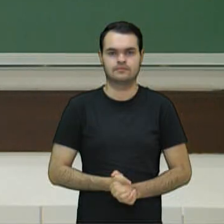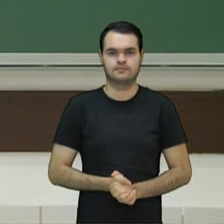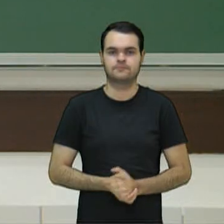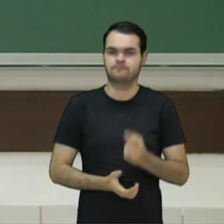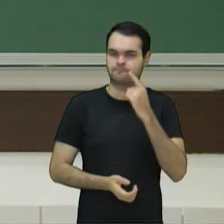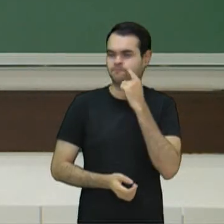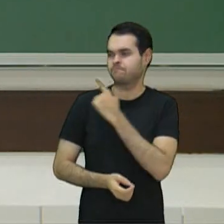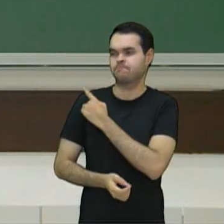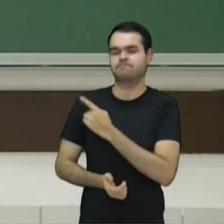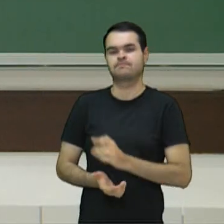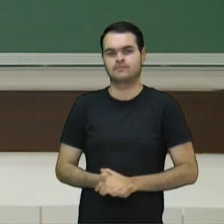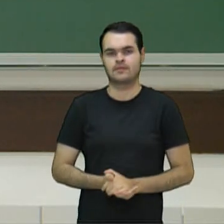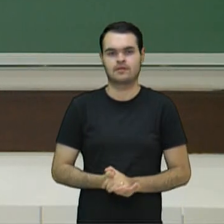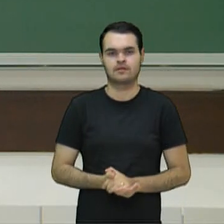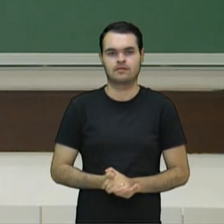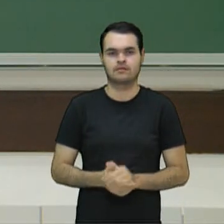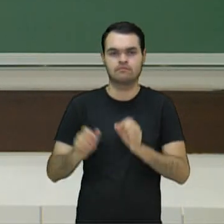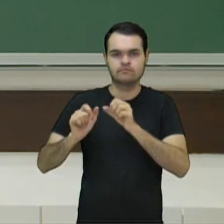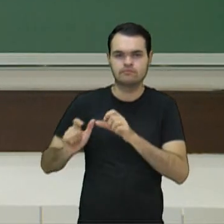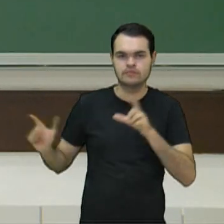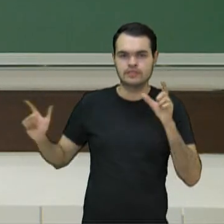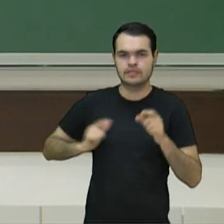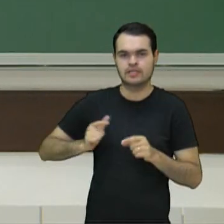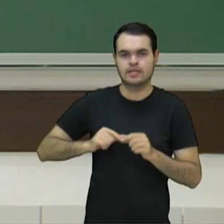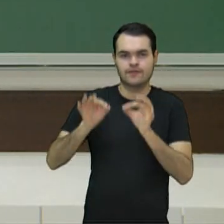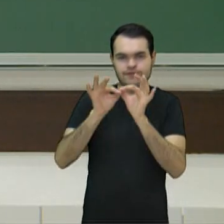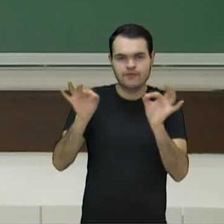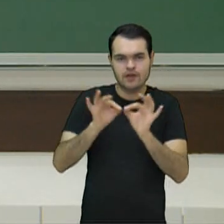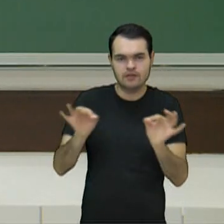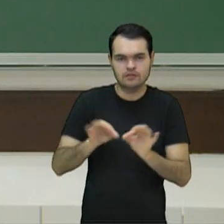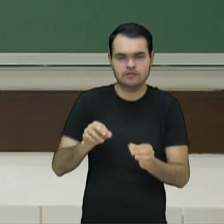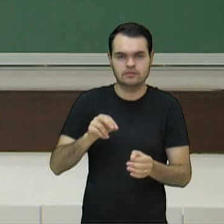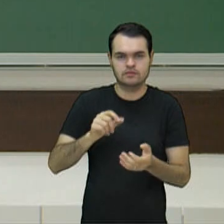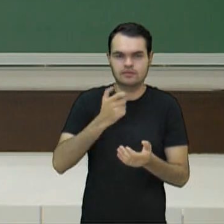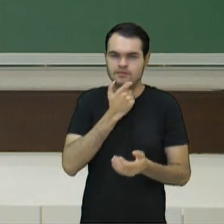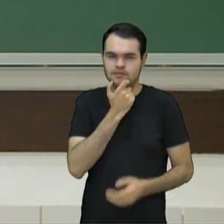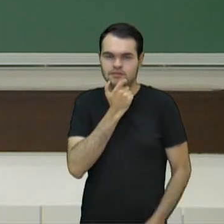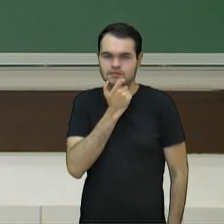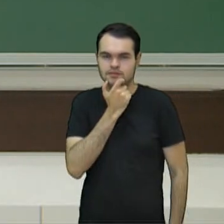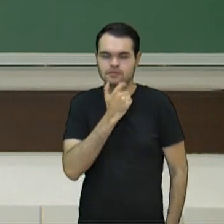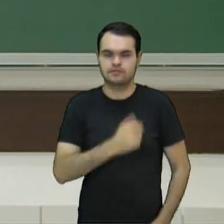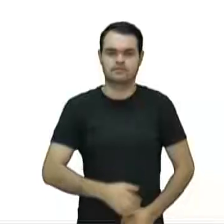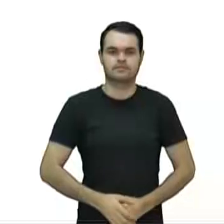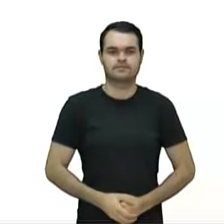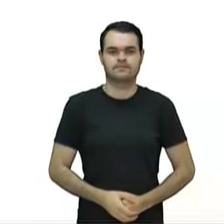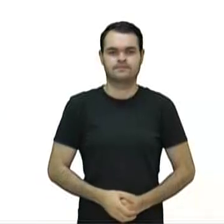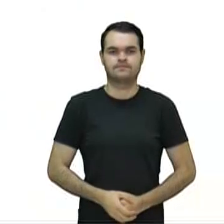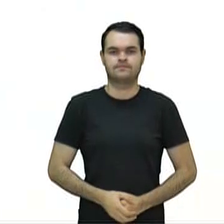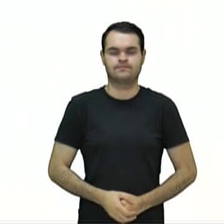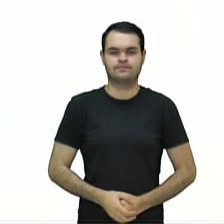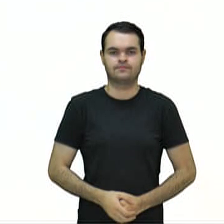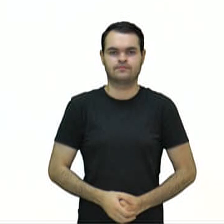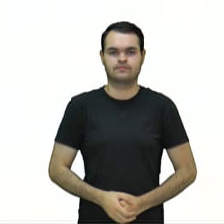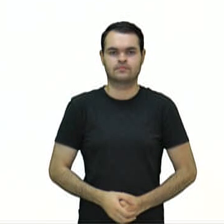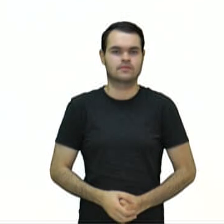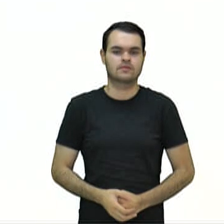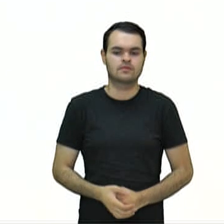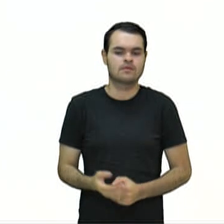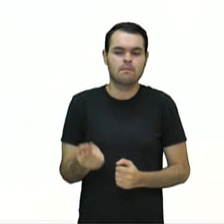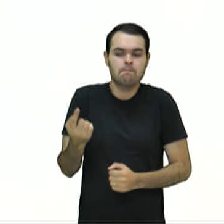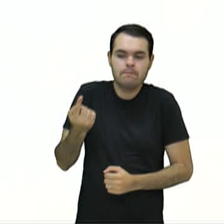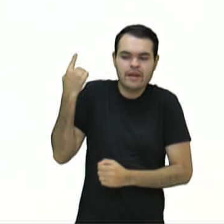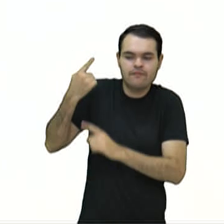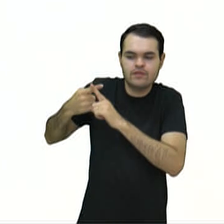Olhem lá, pessoal. Então, voltando aqui, nós temos as frases. Spider-Man was appeared in, né, onde foi a